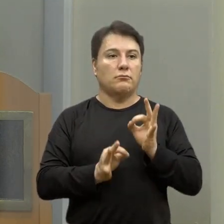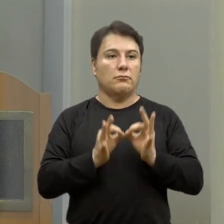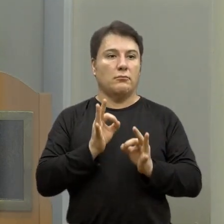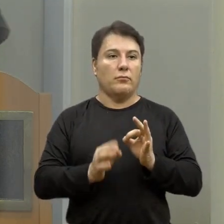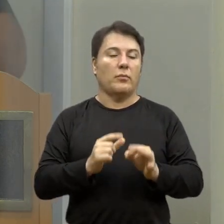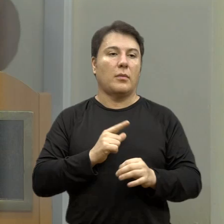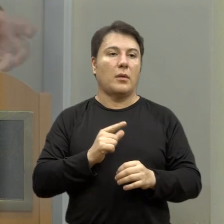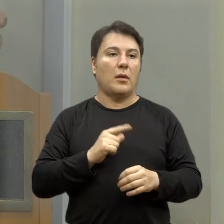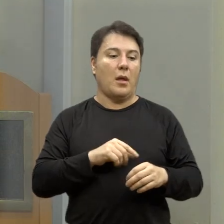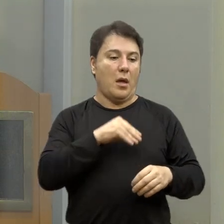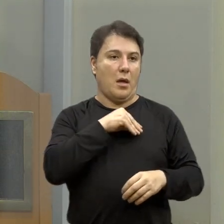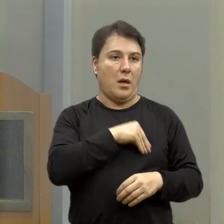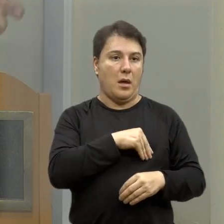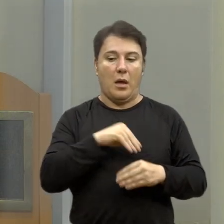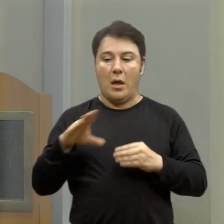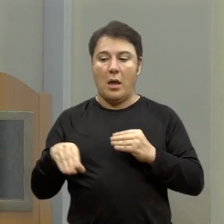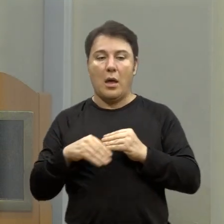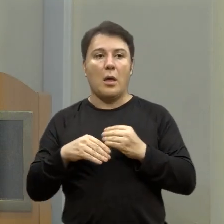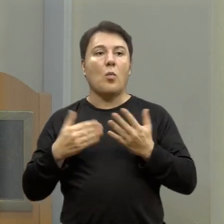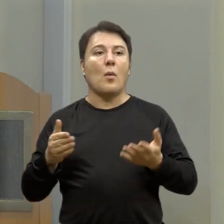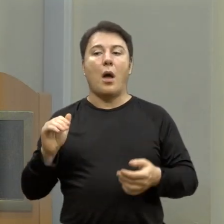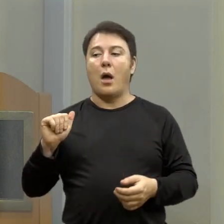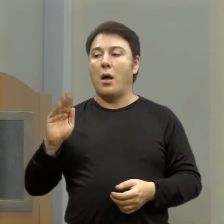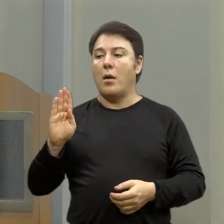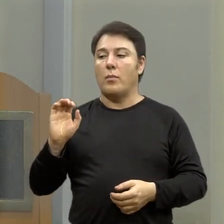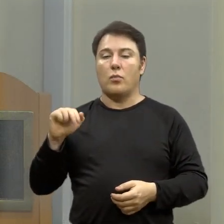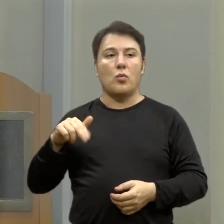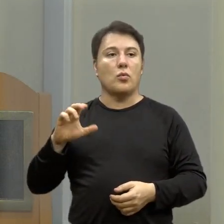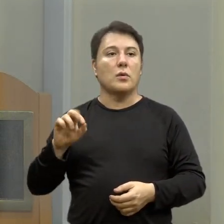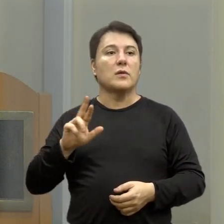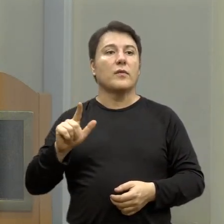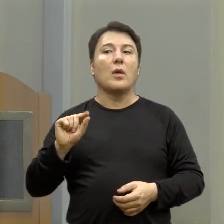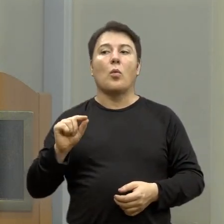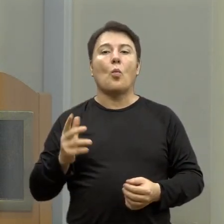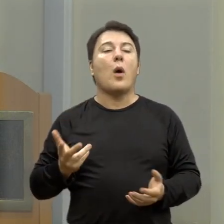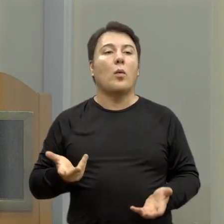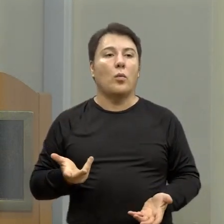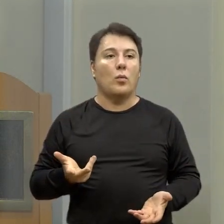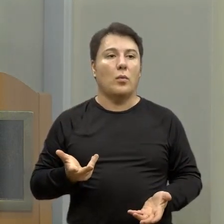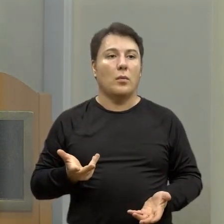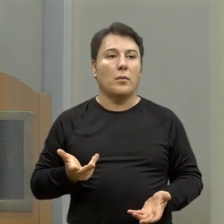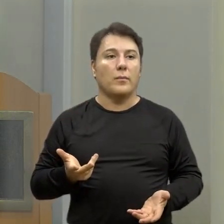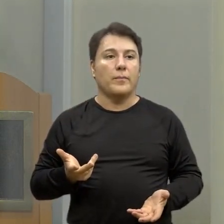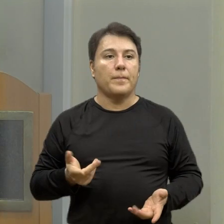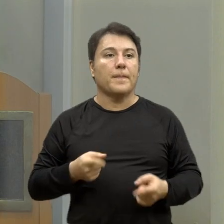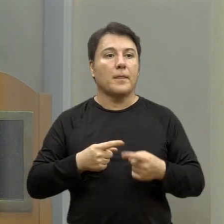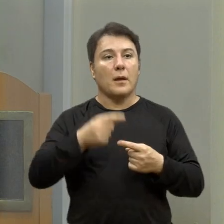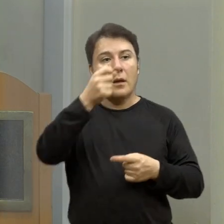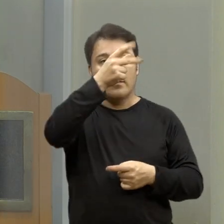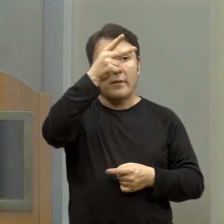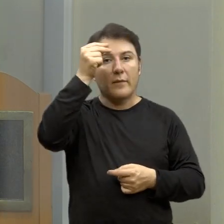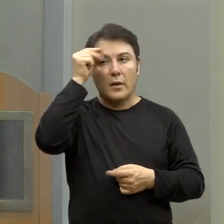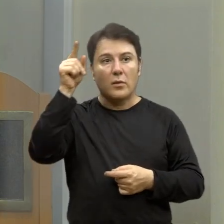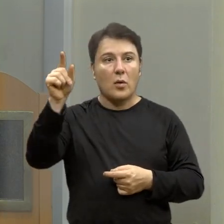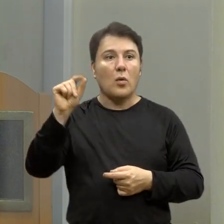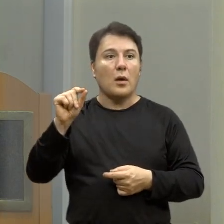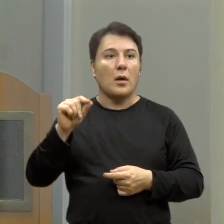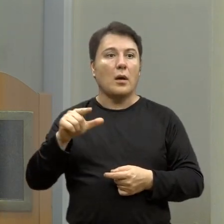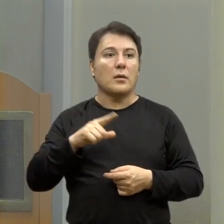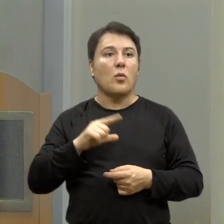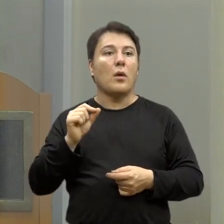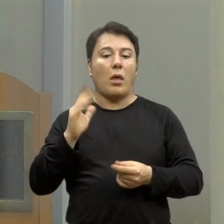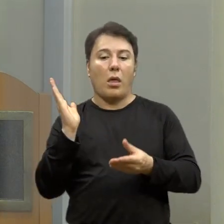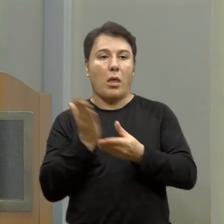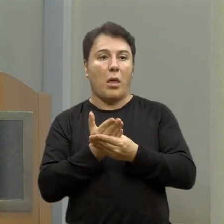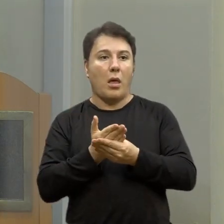entre complemento e abono, qual é a diferença? Qual é a diferença? Se o mesmo prefeito entrou com uma DEI contra o